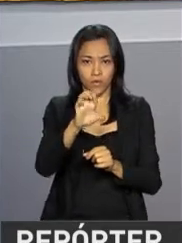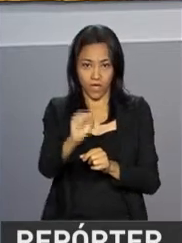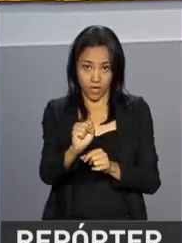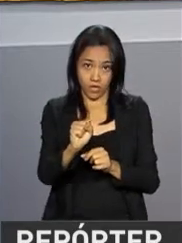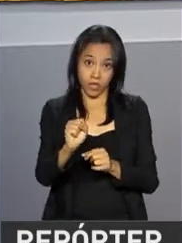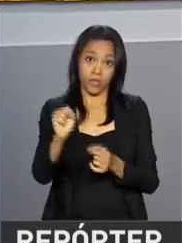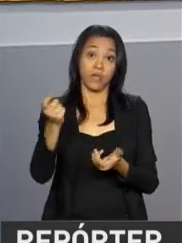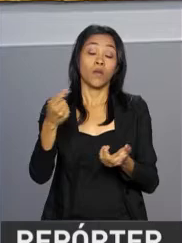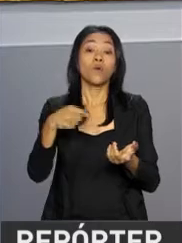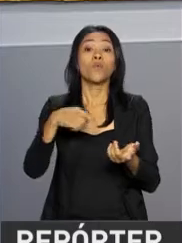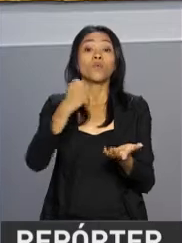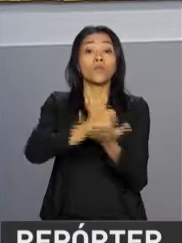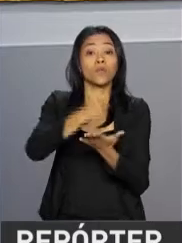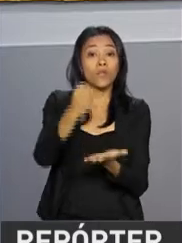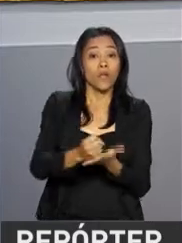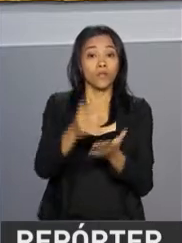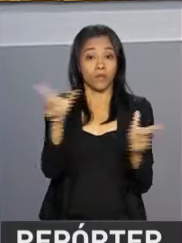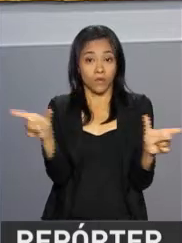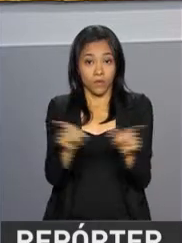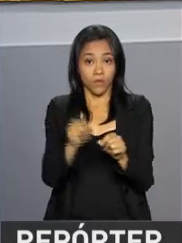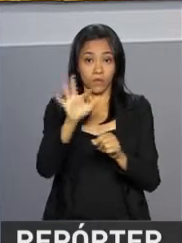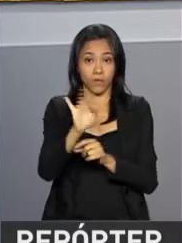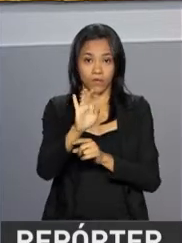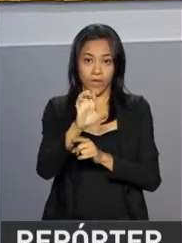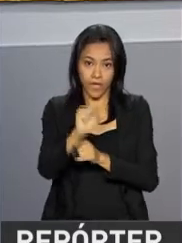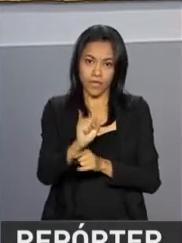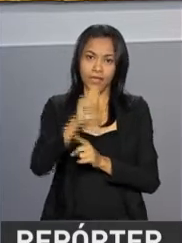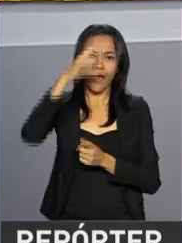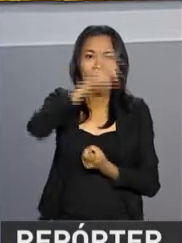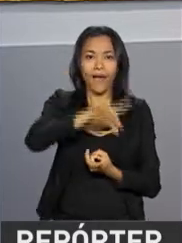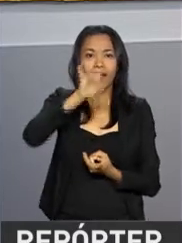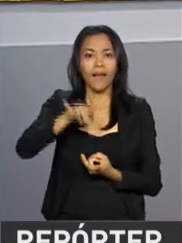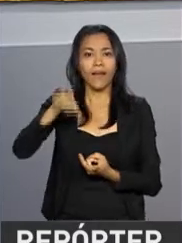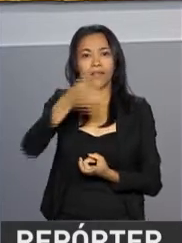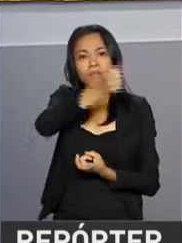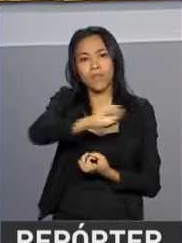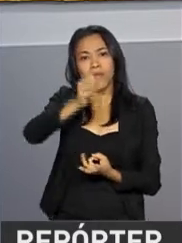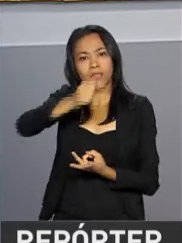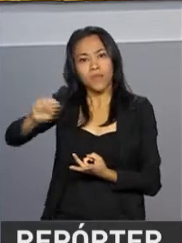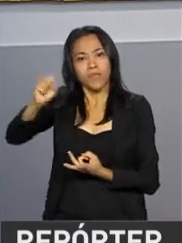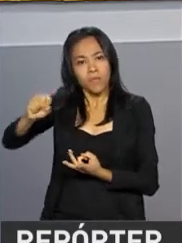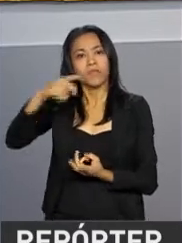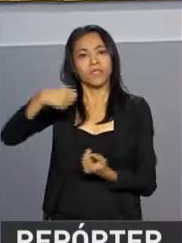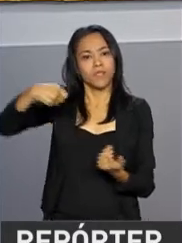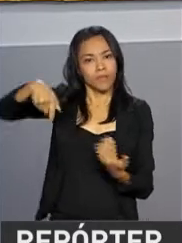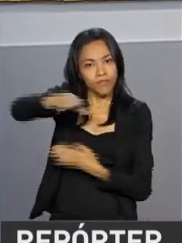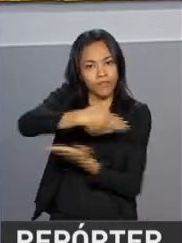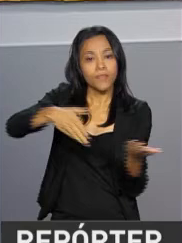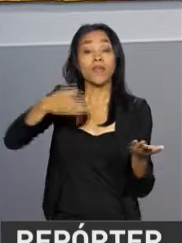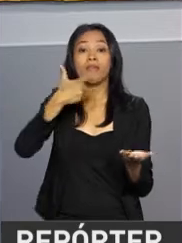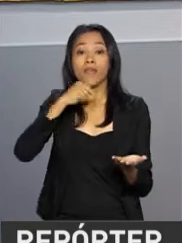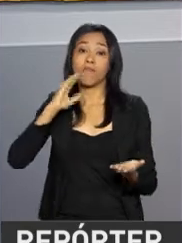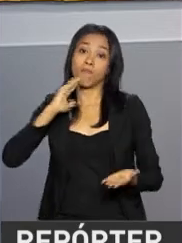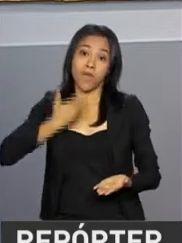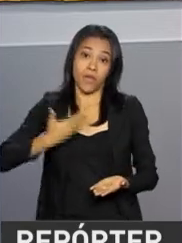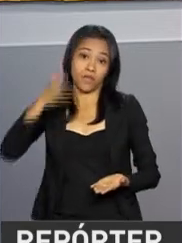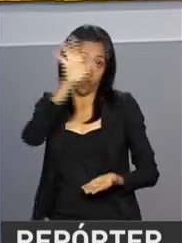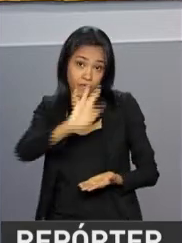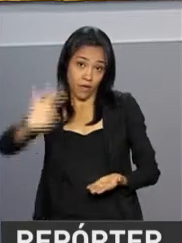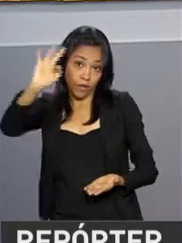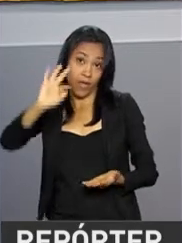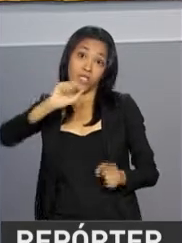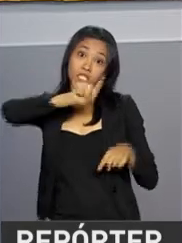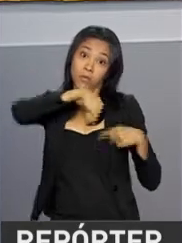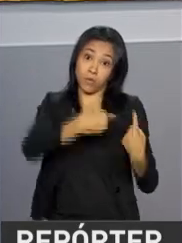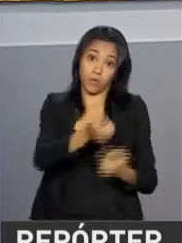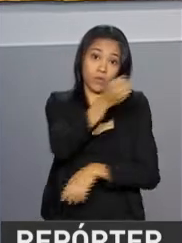ano os contratos do fies devem ser renovados a cada semestre o pedido é feito pelas instituições de ensino e em seguida os estudantes devem